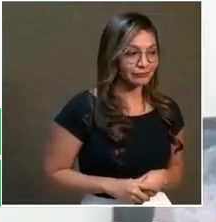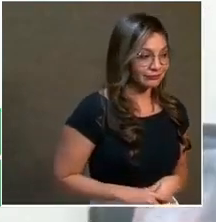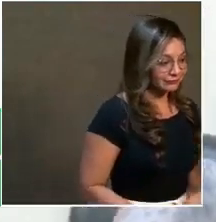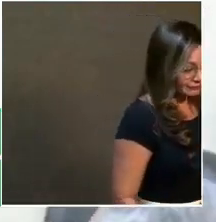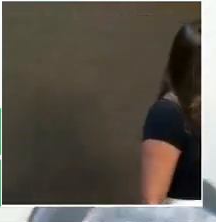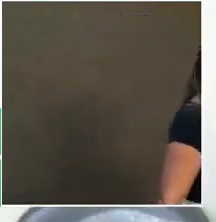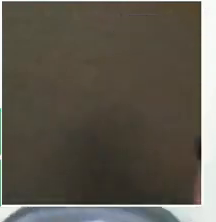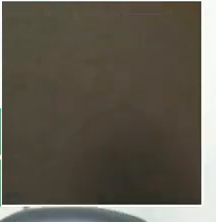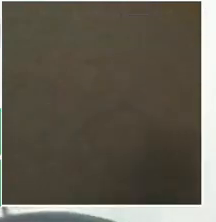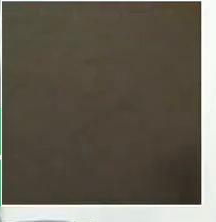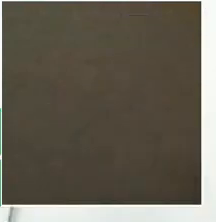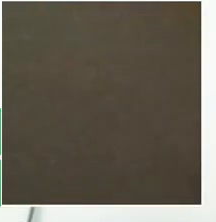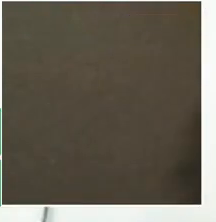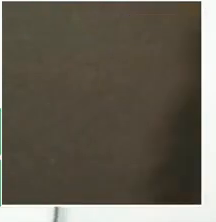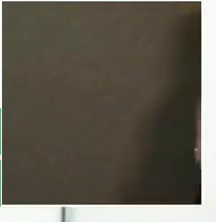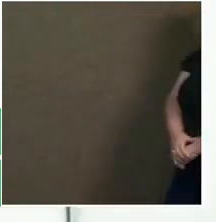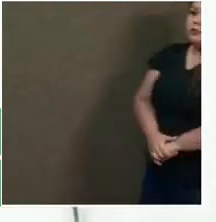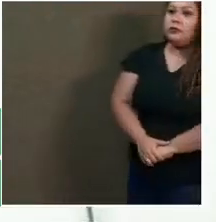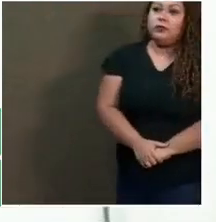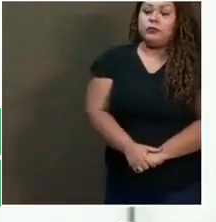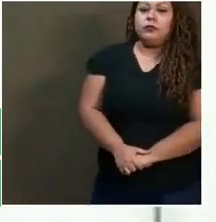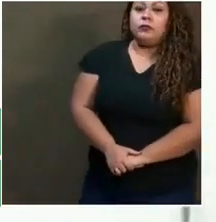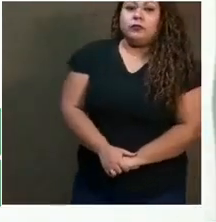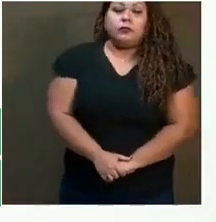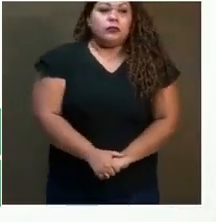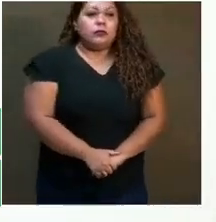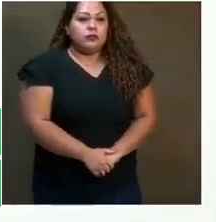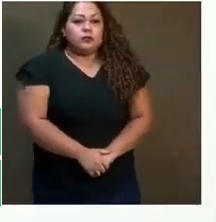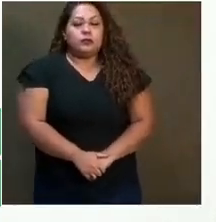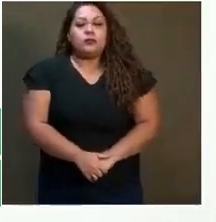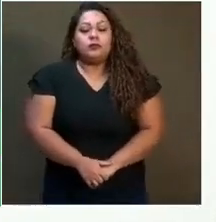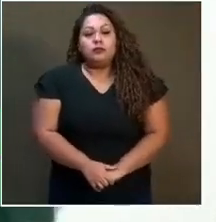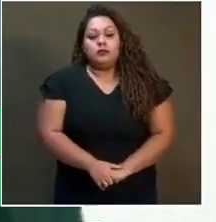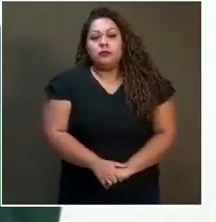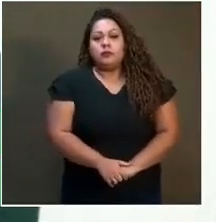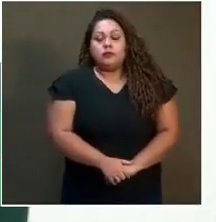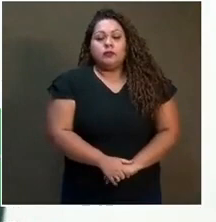De toda a humilhação.